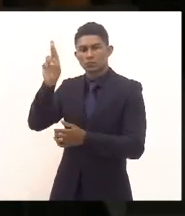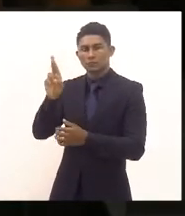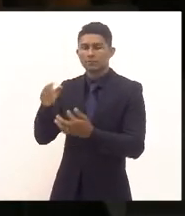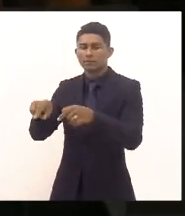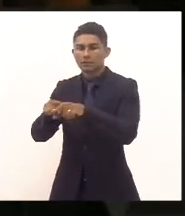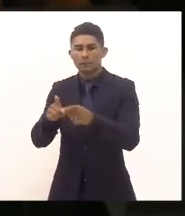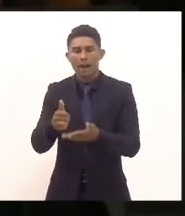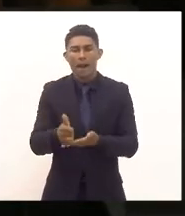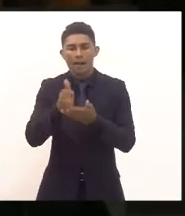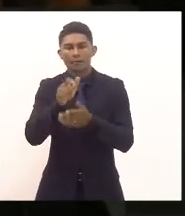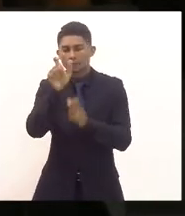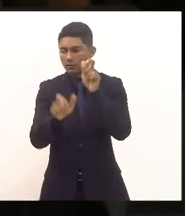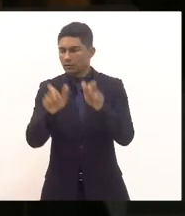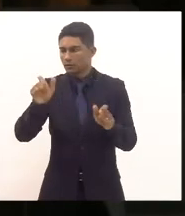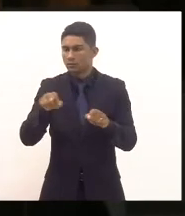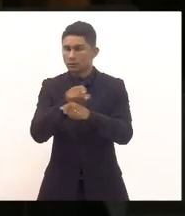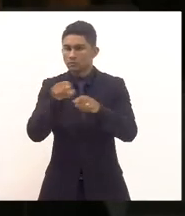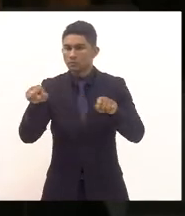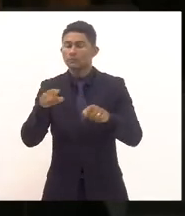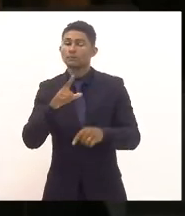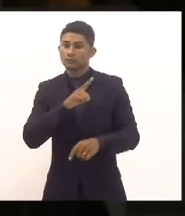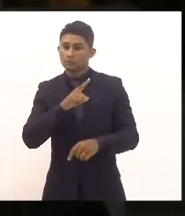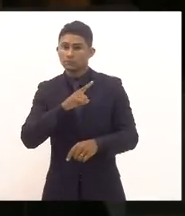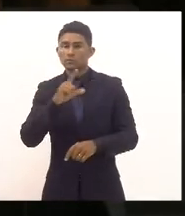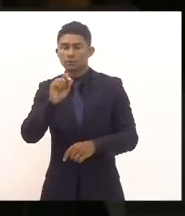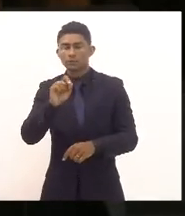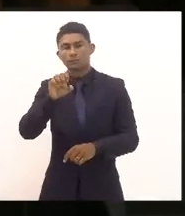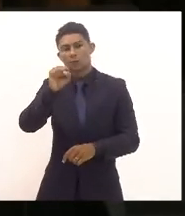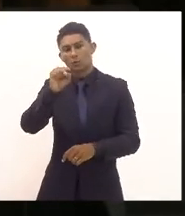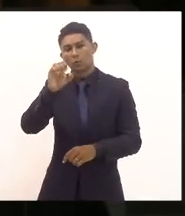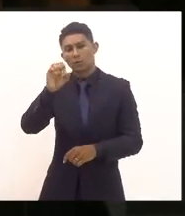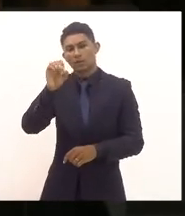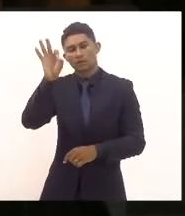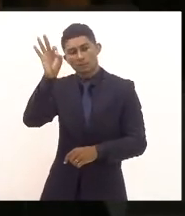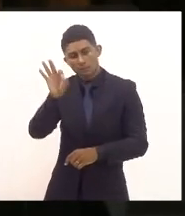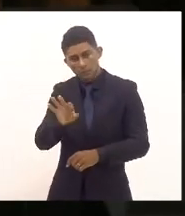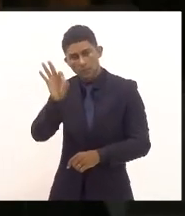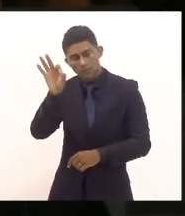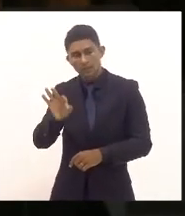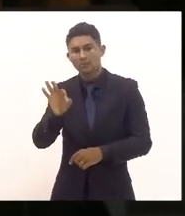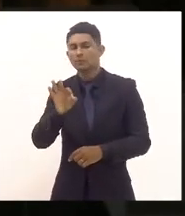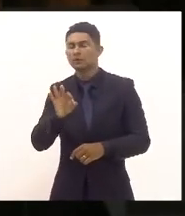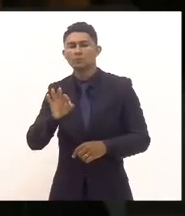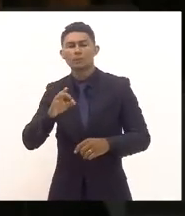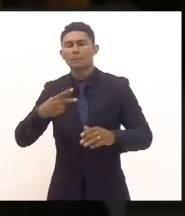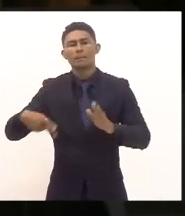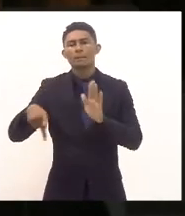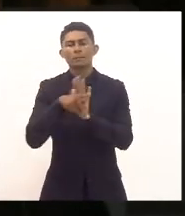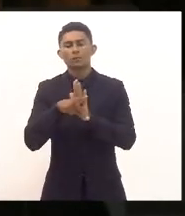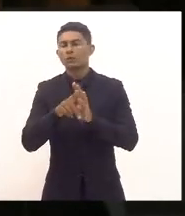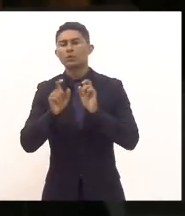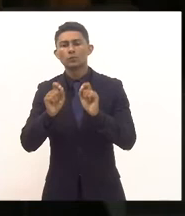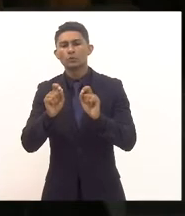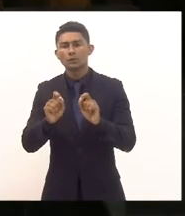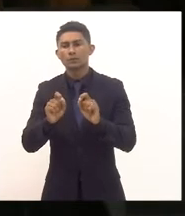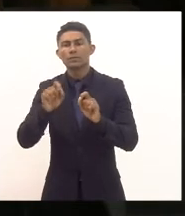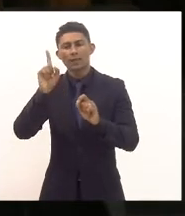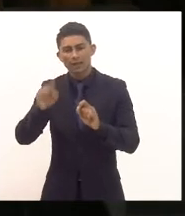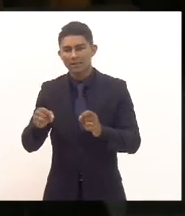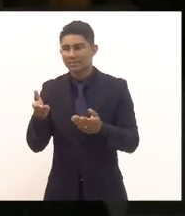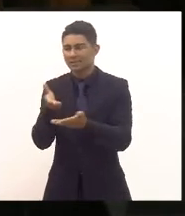será reservado no mínimo oitenta por cento exclusivamente para os